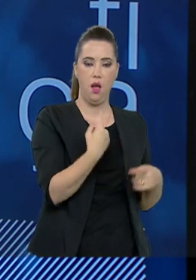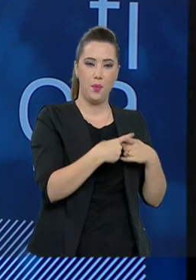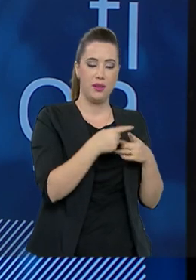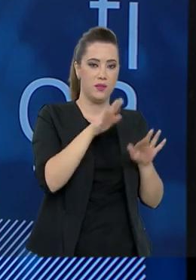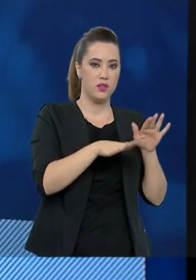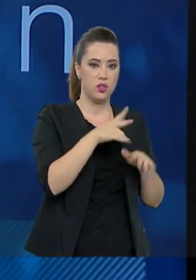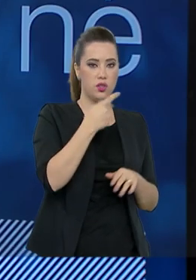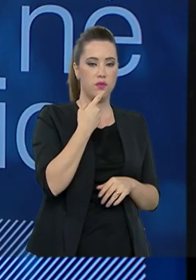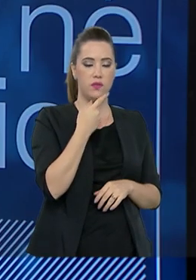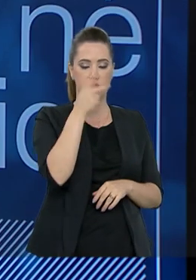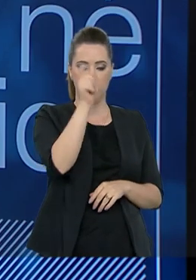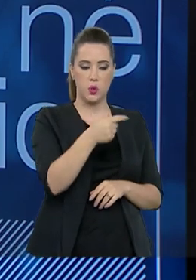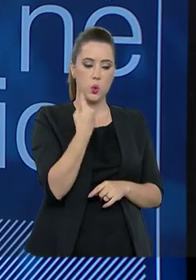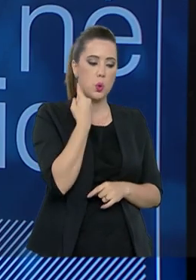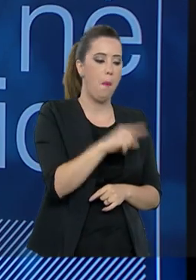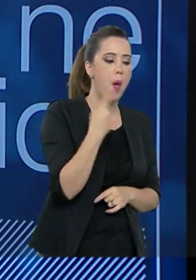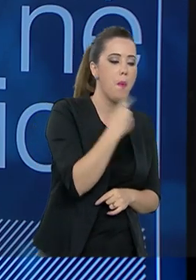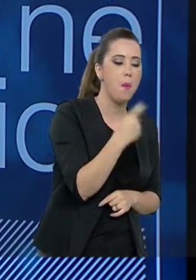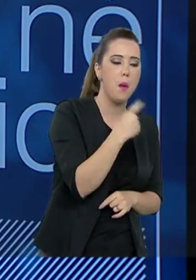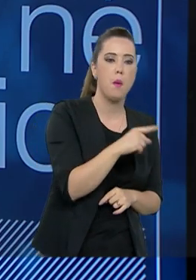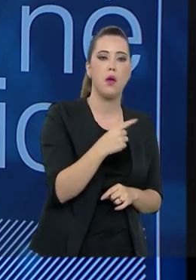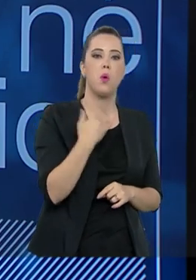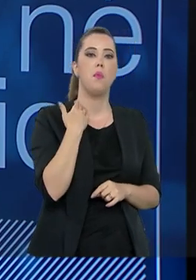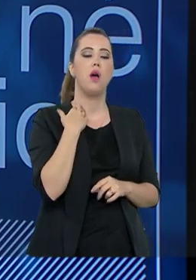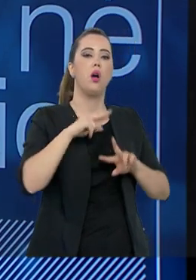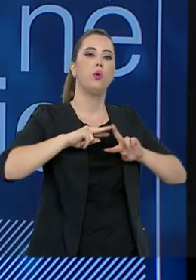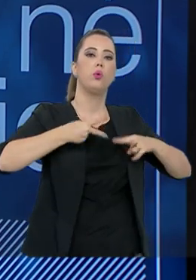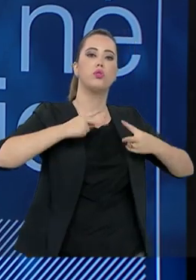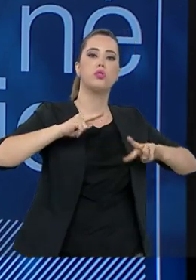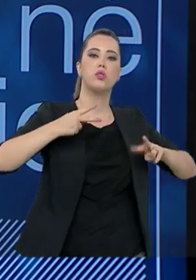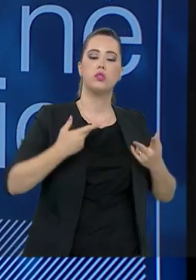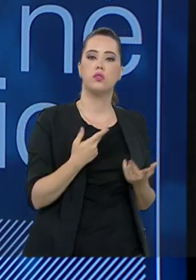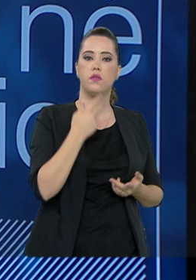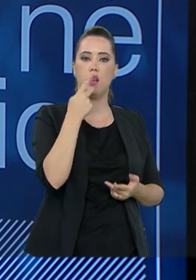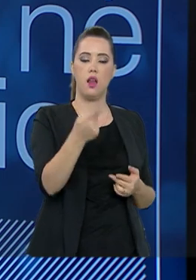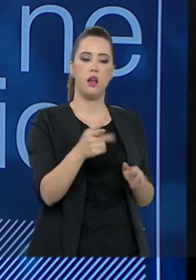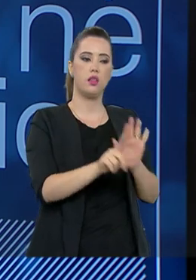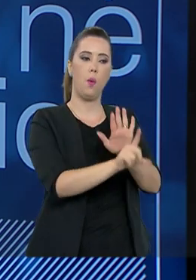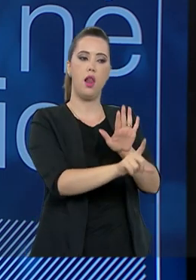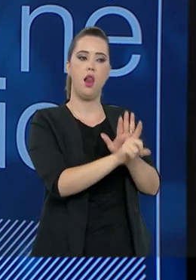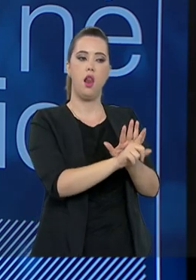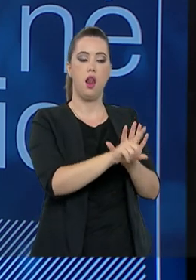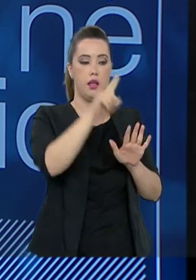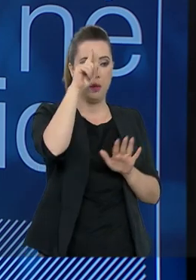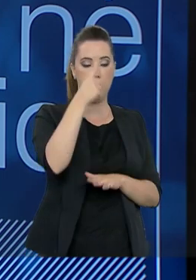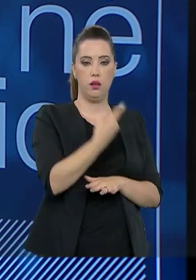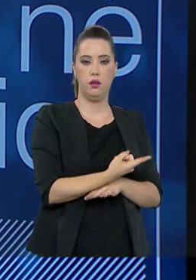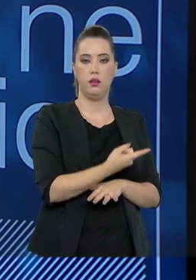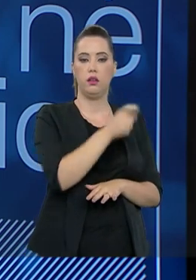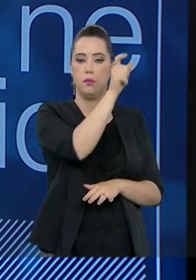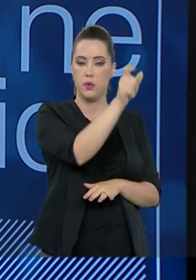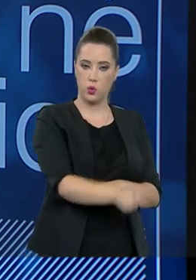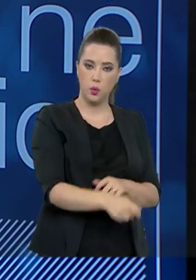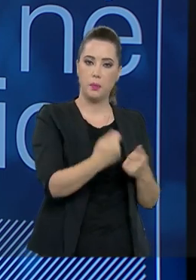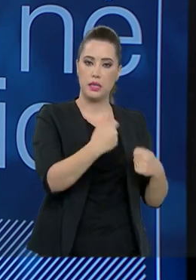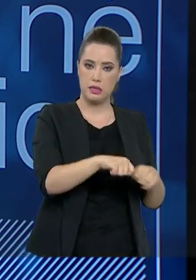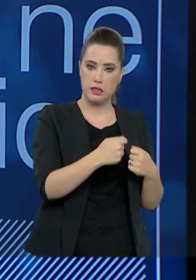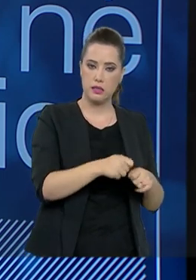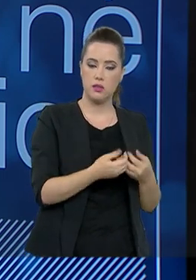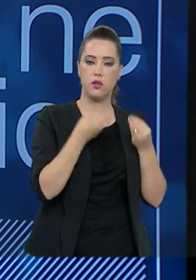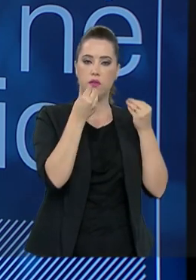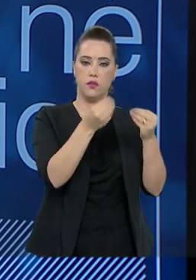pessoas criticando o banco de dados de DNA, criticando, existe uma lei que obrigue que a pessoa seja